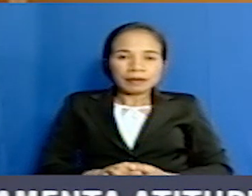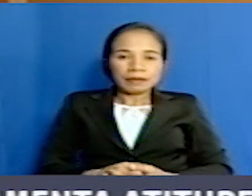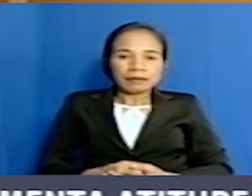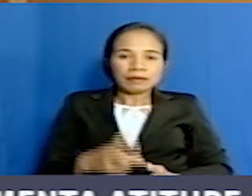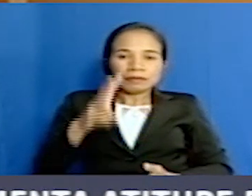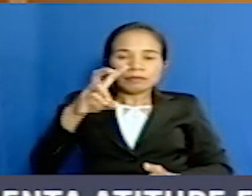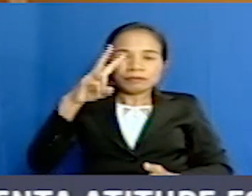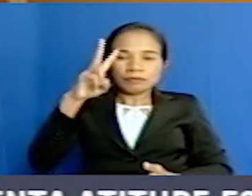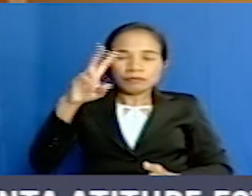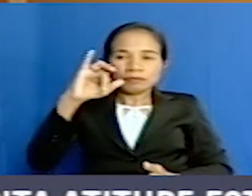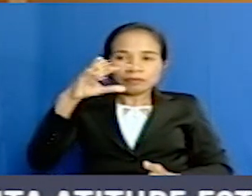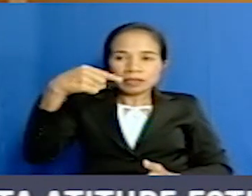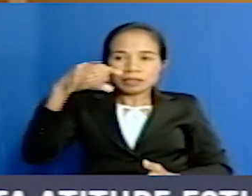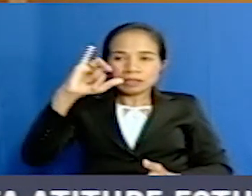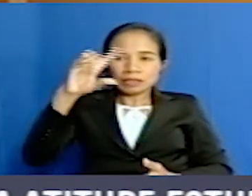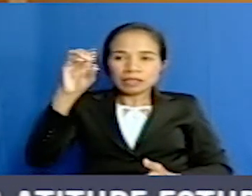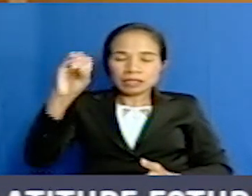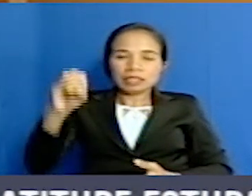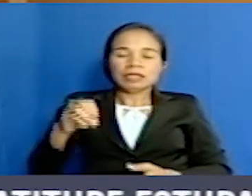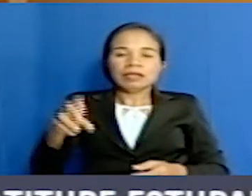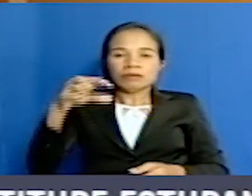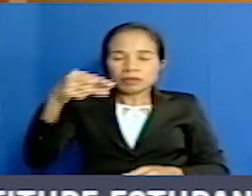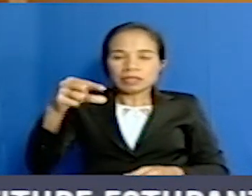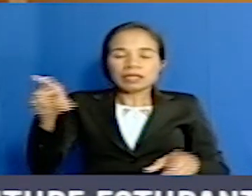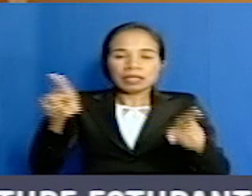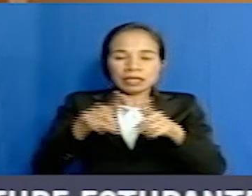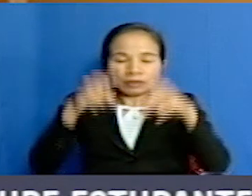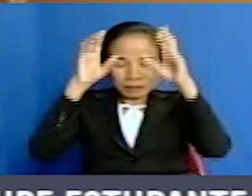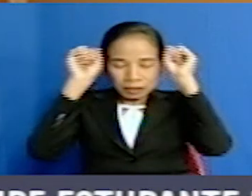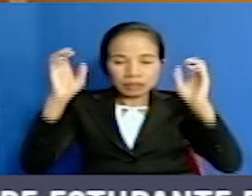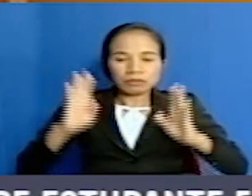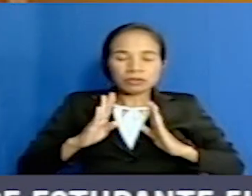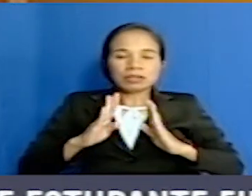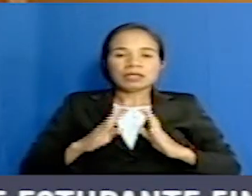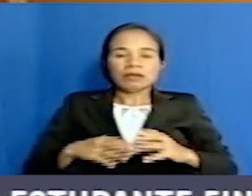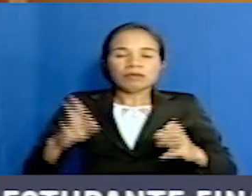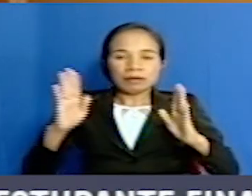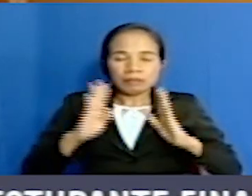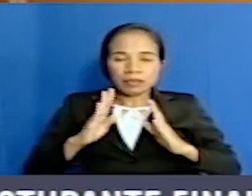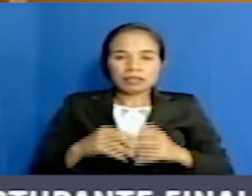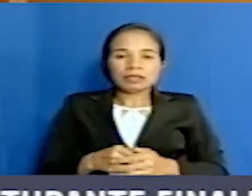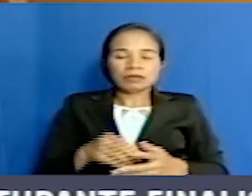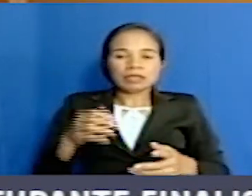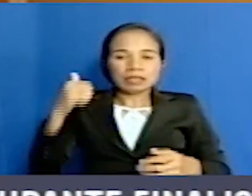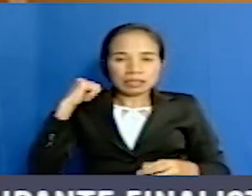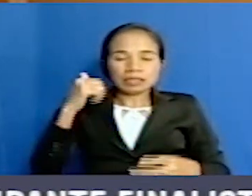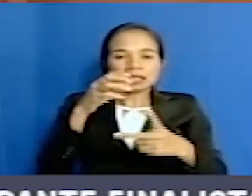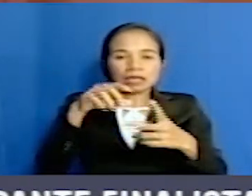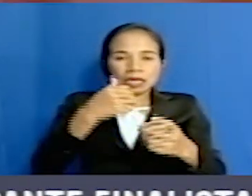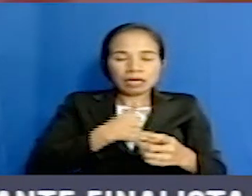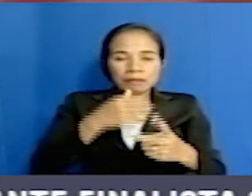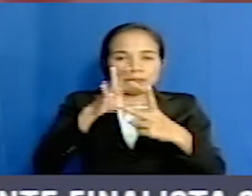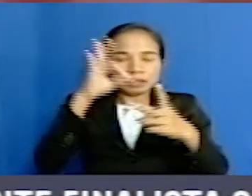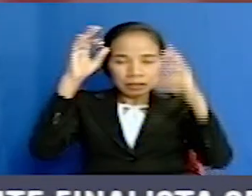Virgílio Guterres declara dispensa serviço no da presidente do Conselho de Imprensa ou de bela candidata para presidente da República.